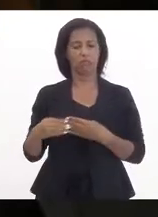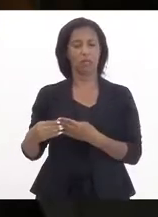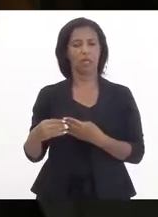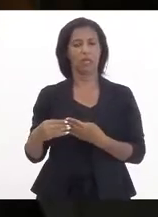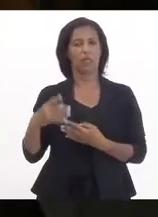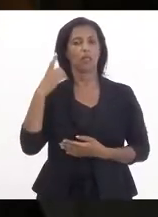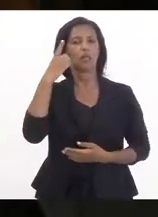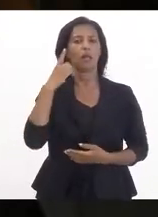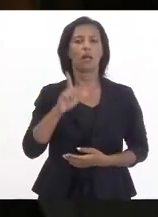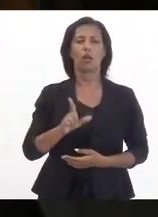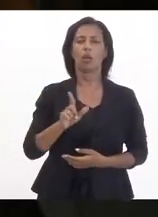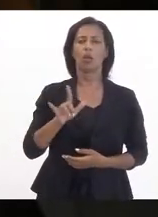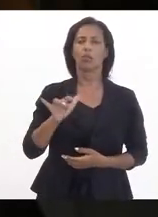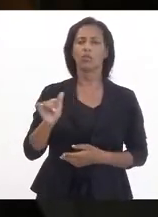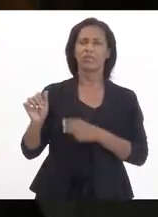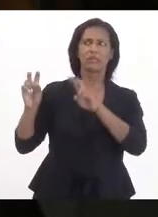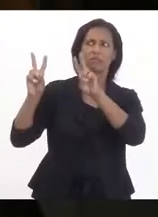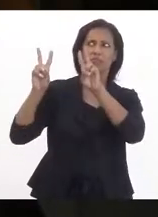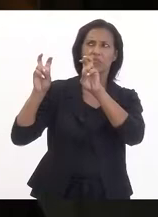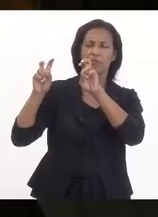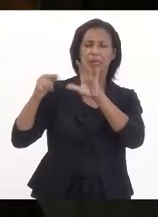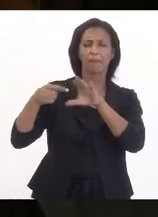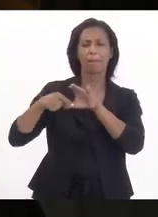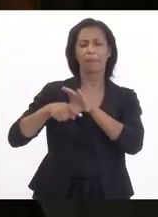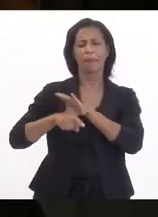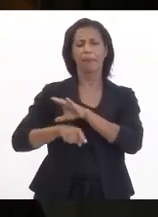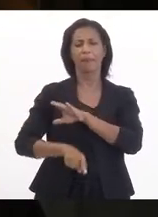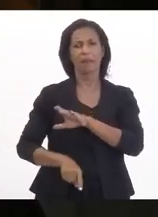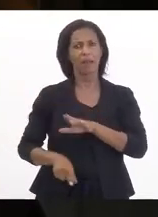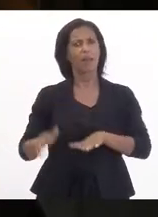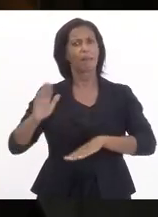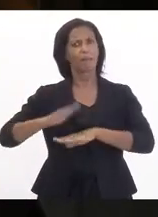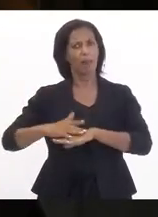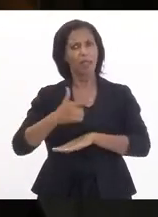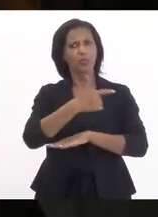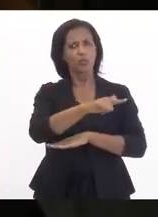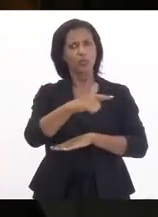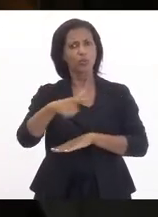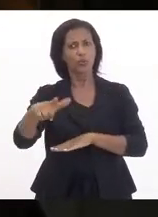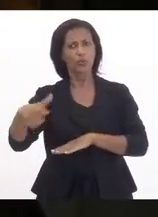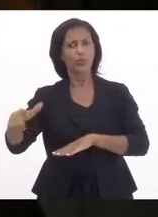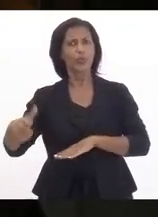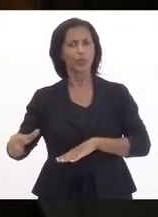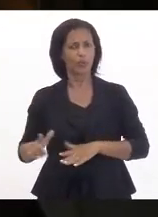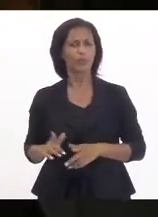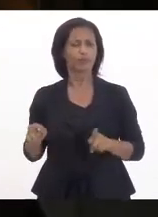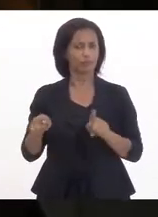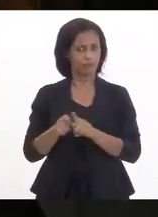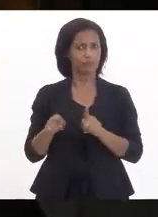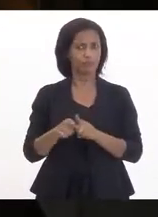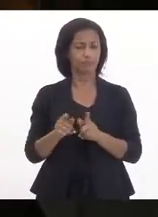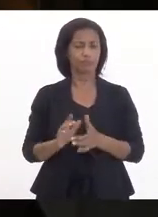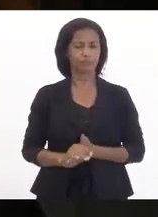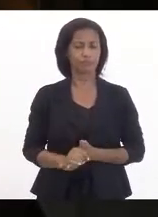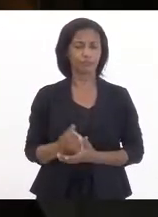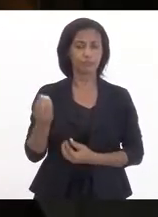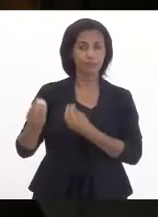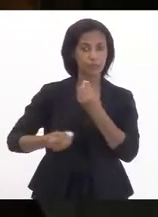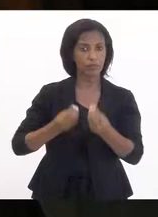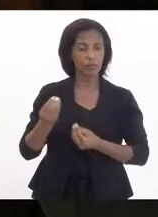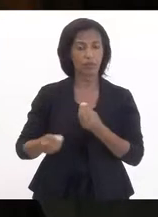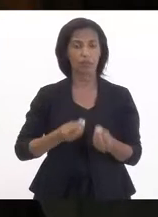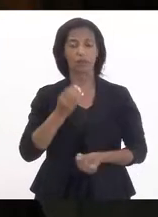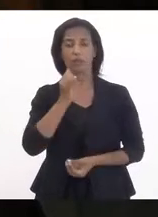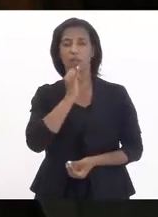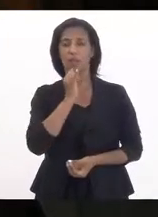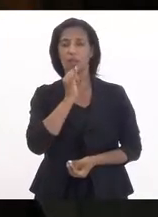aprofundou esses temas e tantos outros, né? E tantos outros, como, por